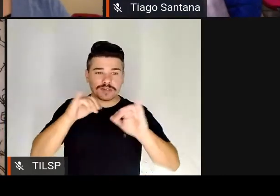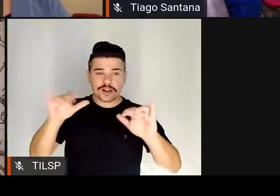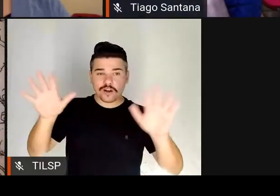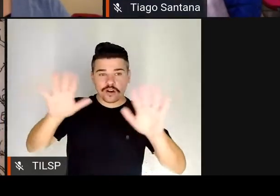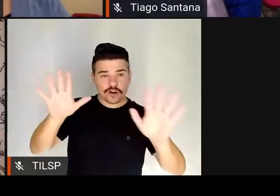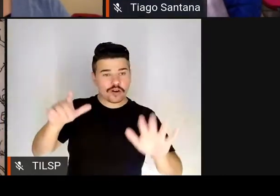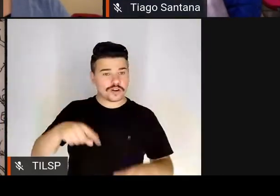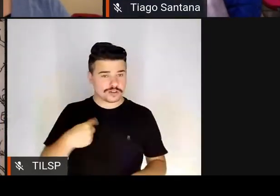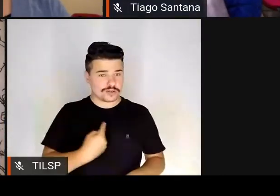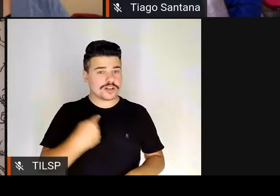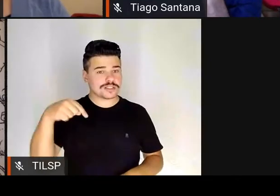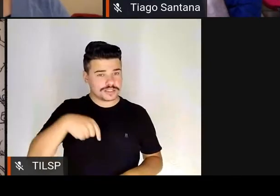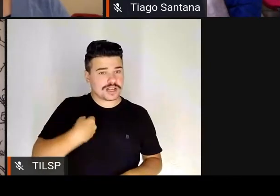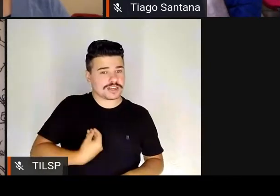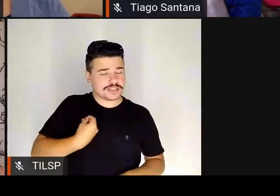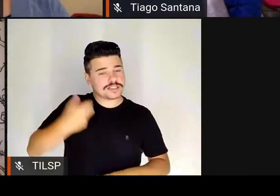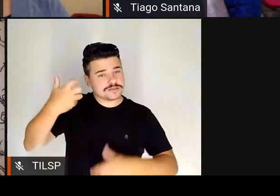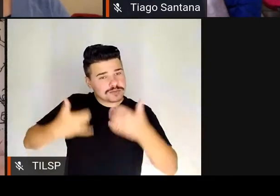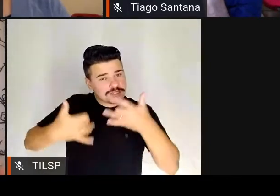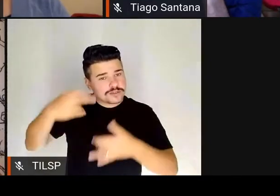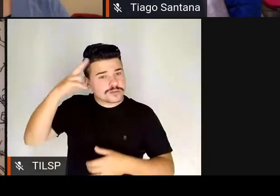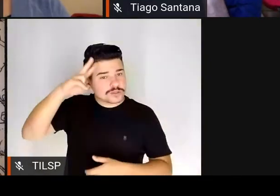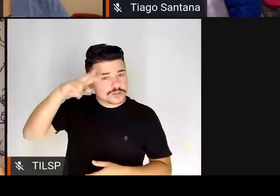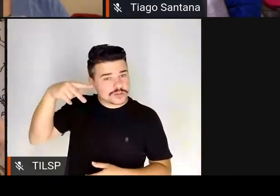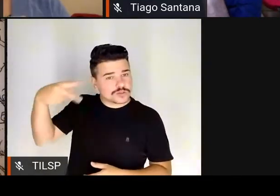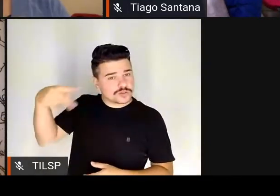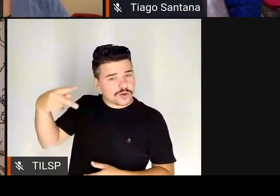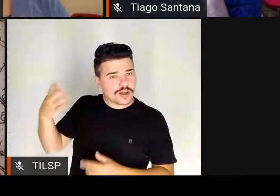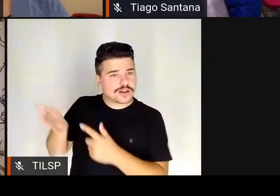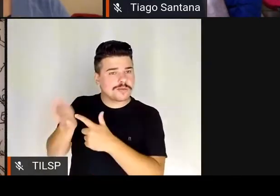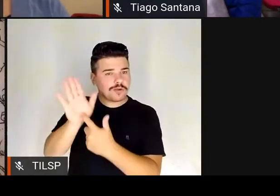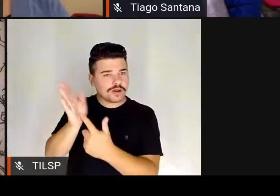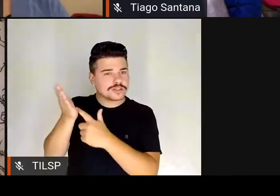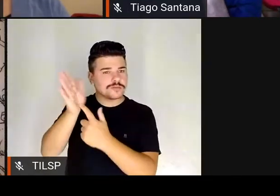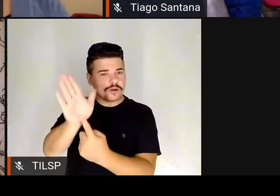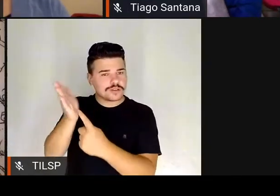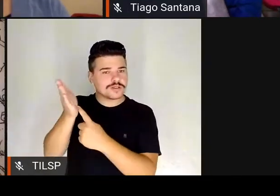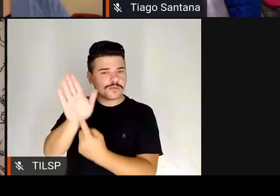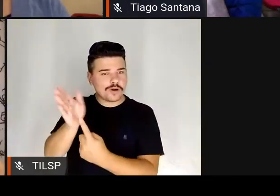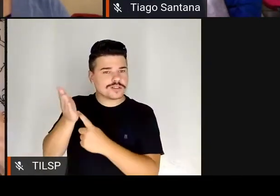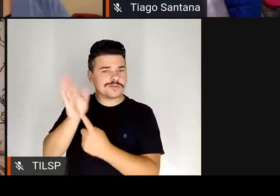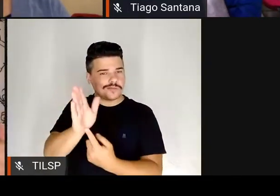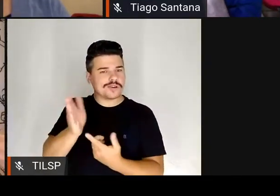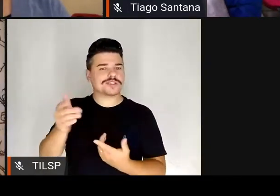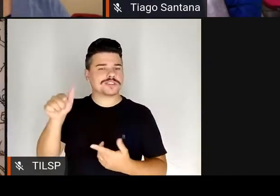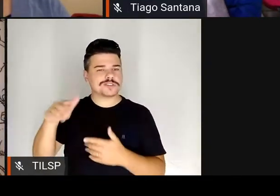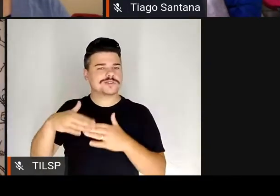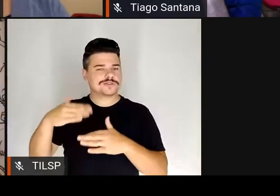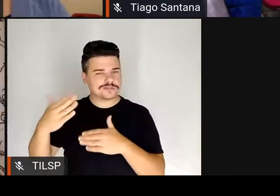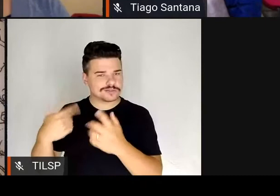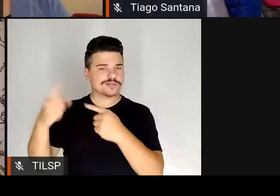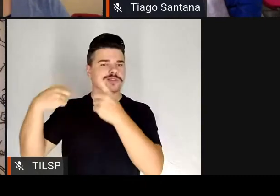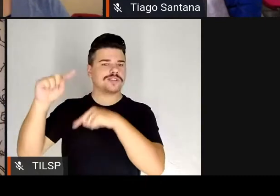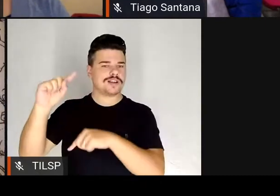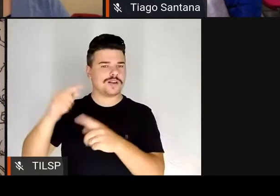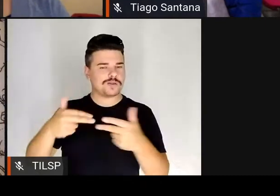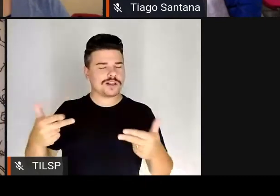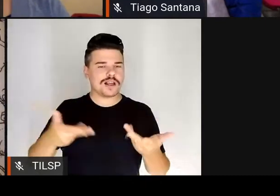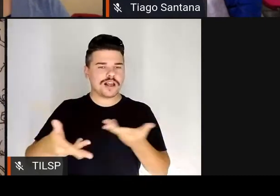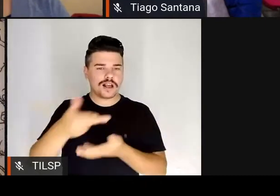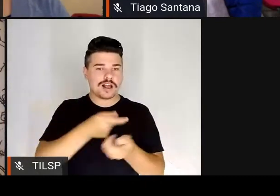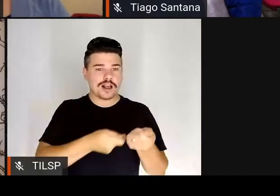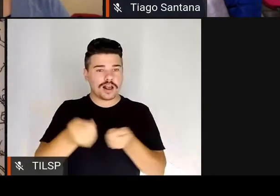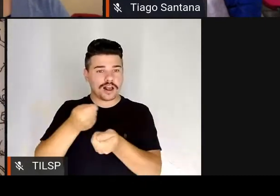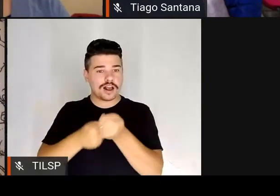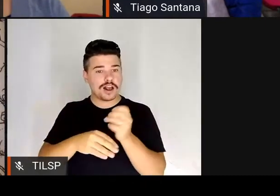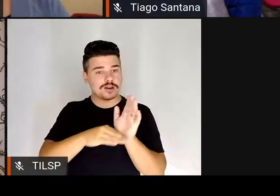documentando a história, as imagens estão aqui, e isso vai contribuindo para